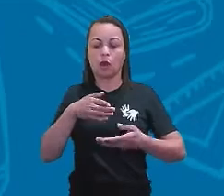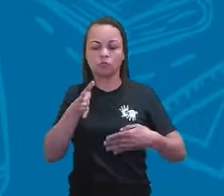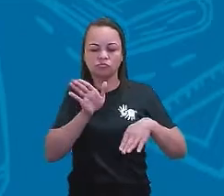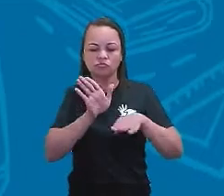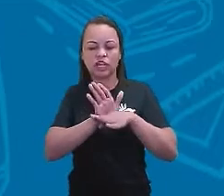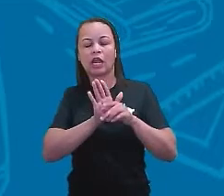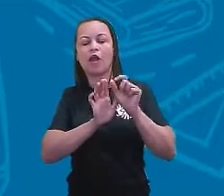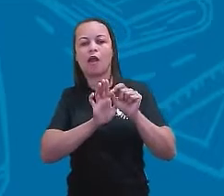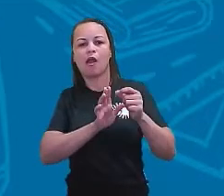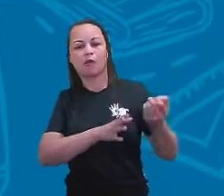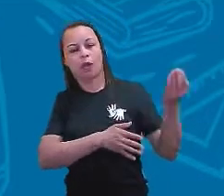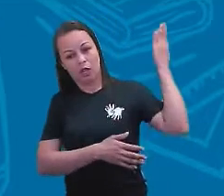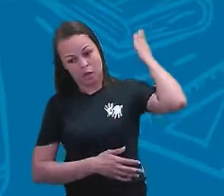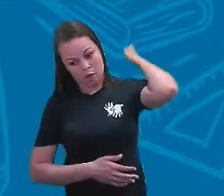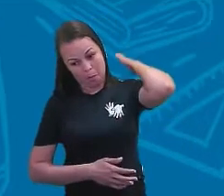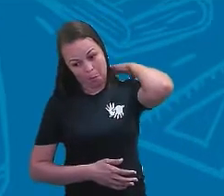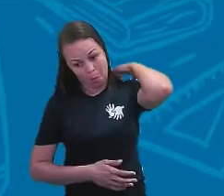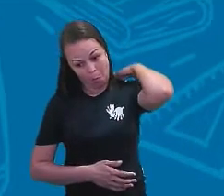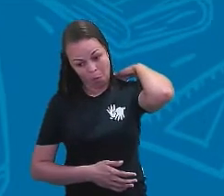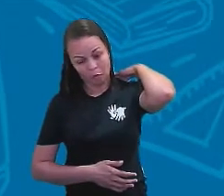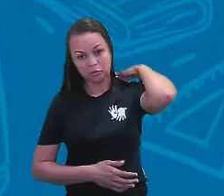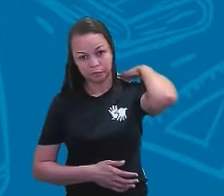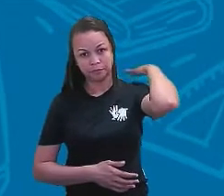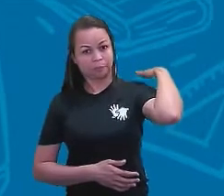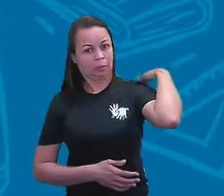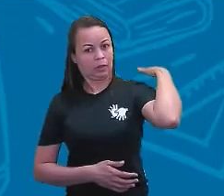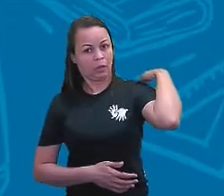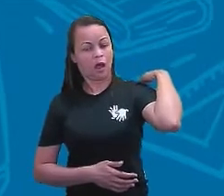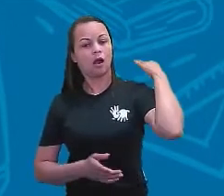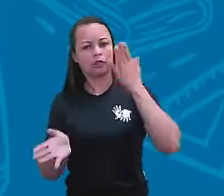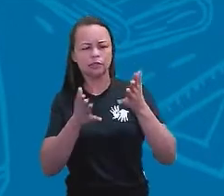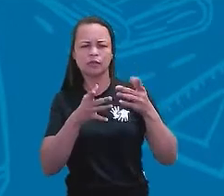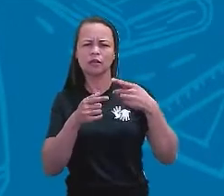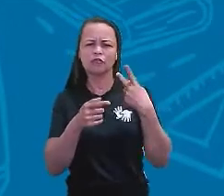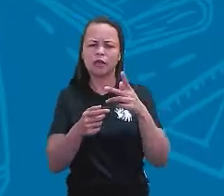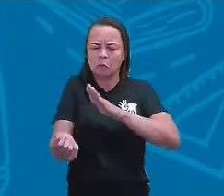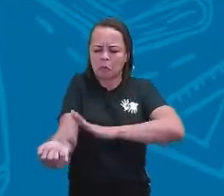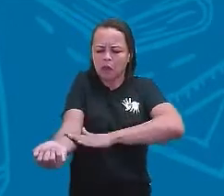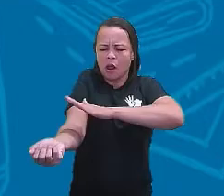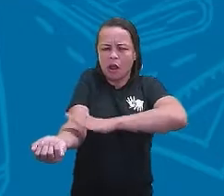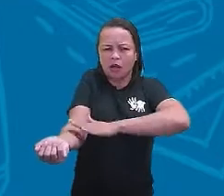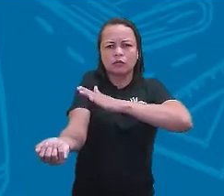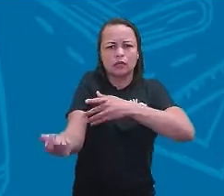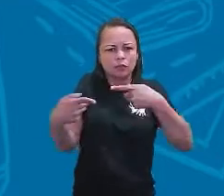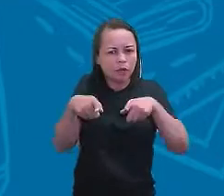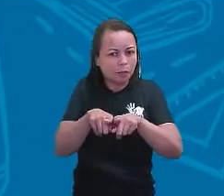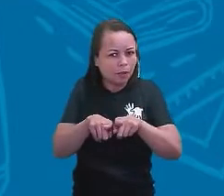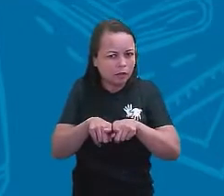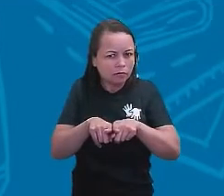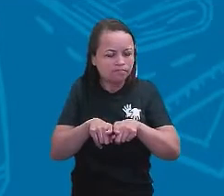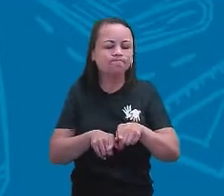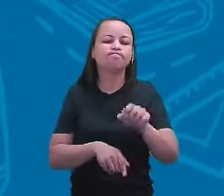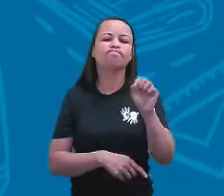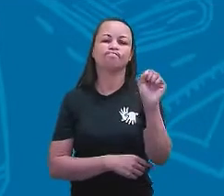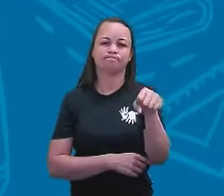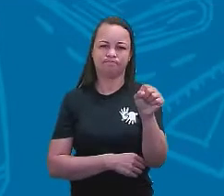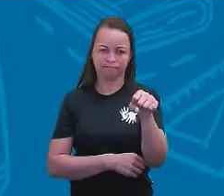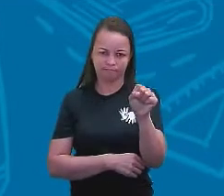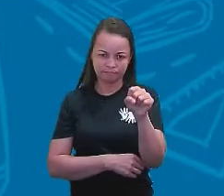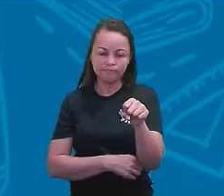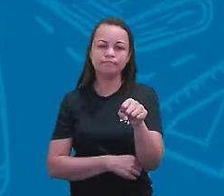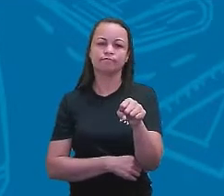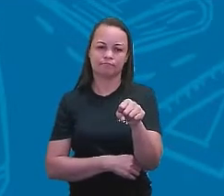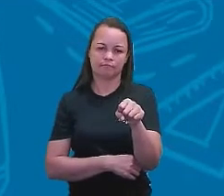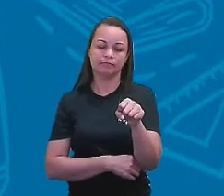aí você vai estar dizendo, peraí, Aprígio, quer dizer que os pulmões têm a ver também com minha pressão arterial? Exatamente, é isso mesmo que